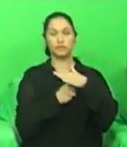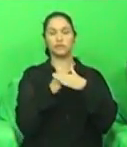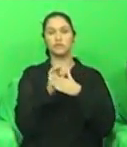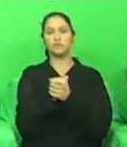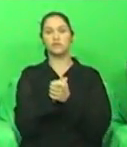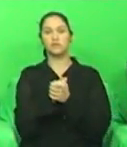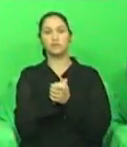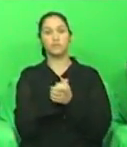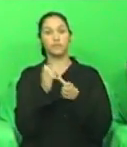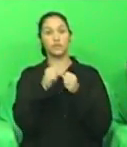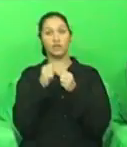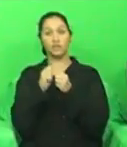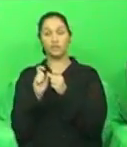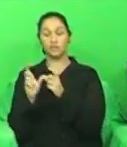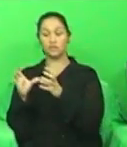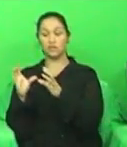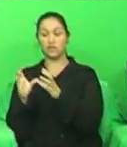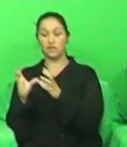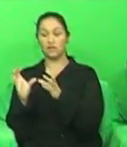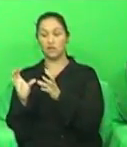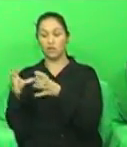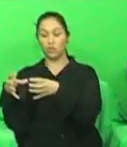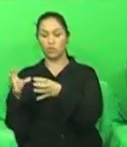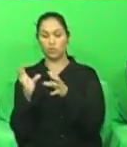seus departamentos anticorrupção